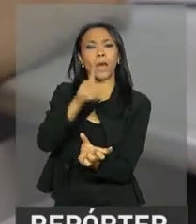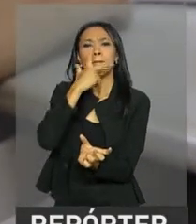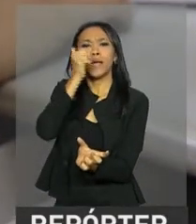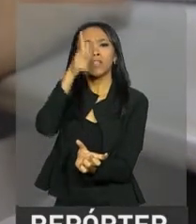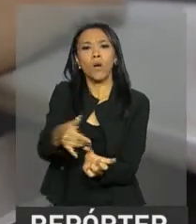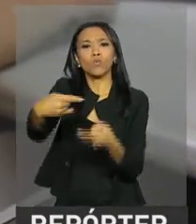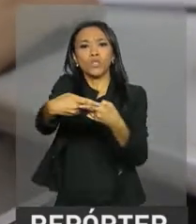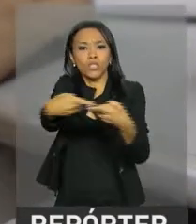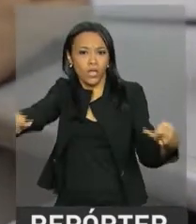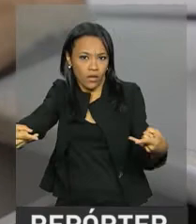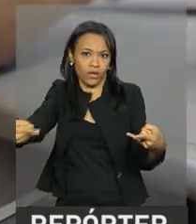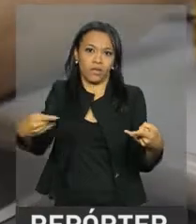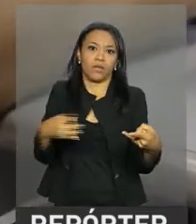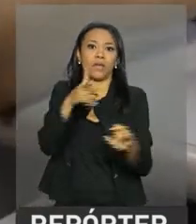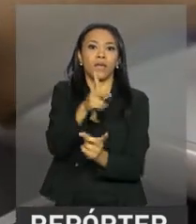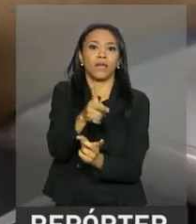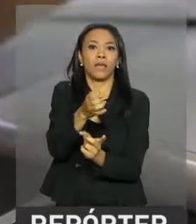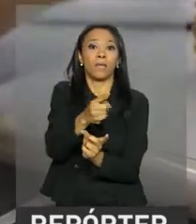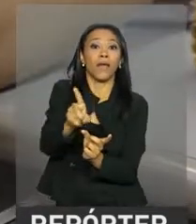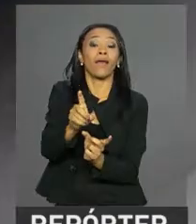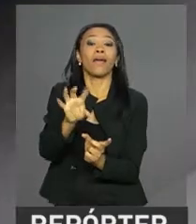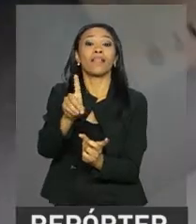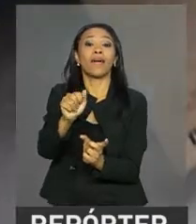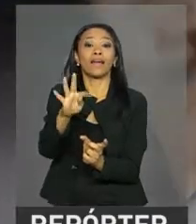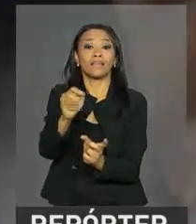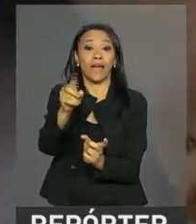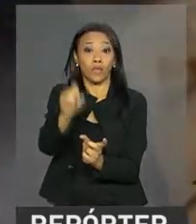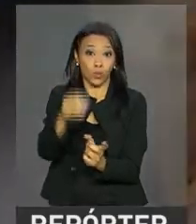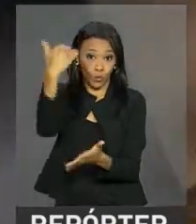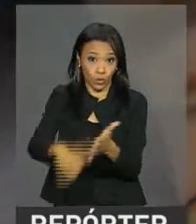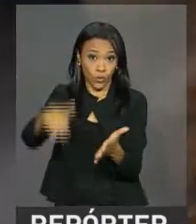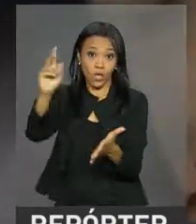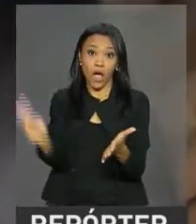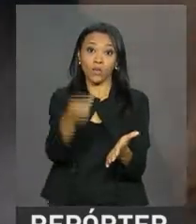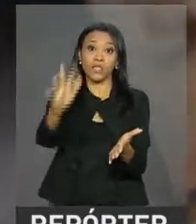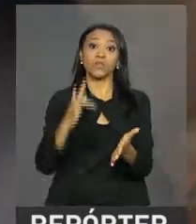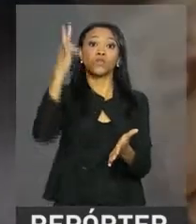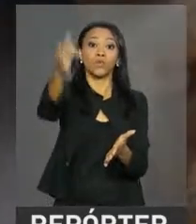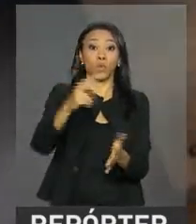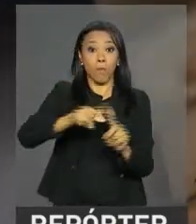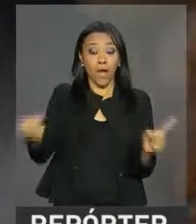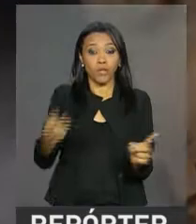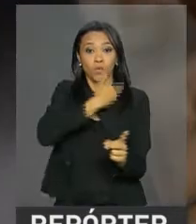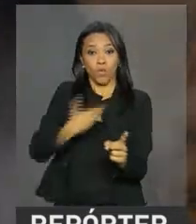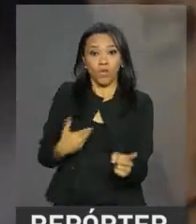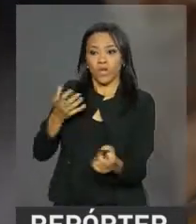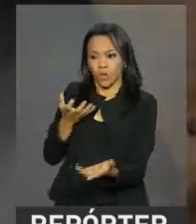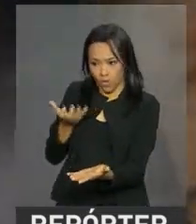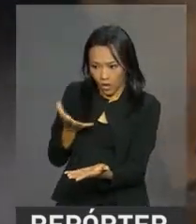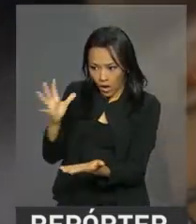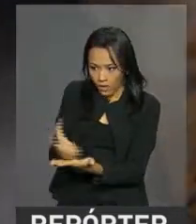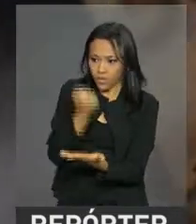pré-datado ou seja o desconto ocorre no futuro mas o governo leva a mercadoria na hora com uma injeção imediata